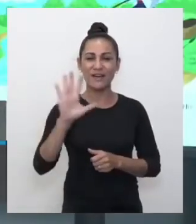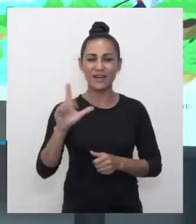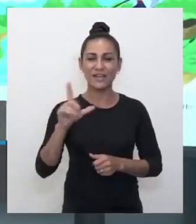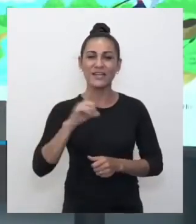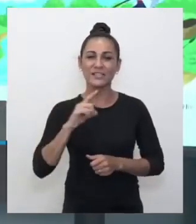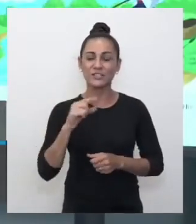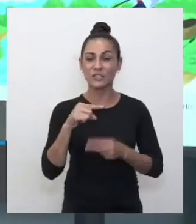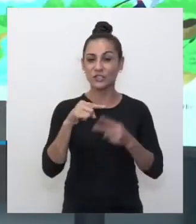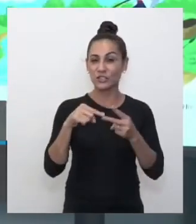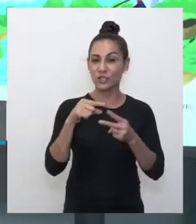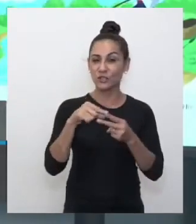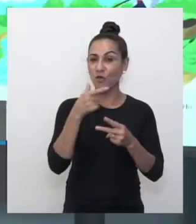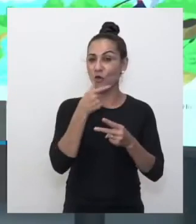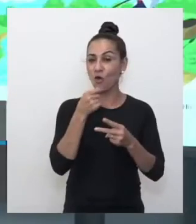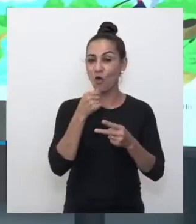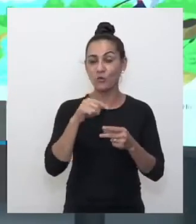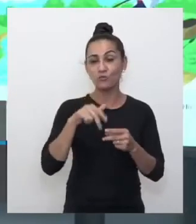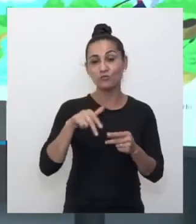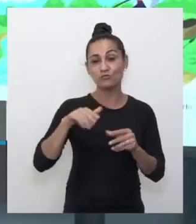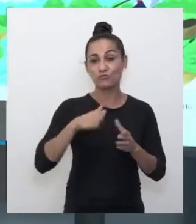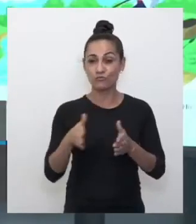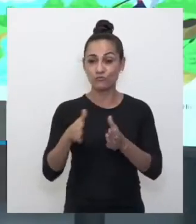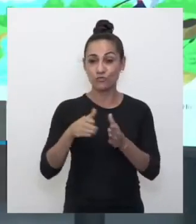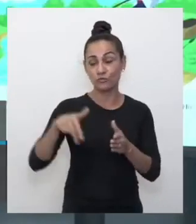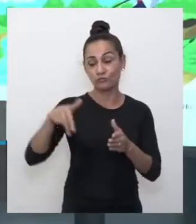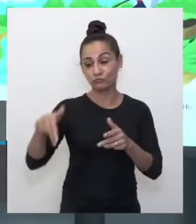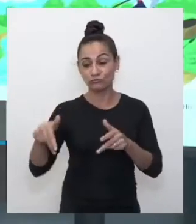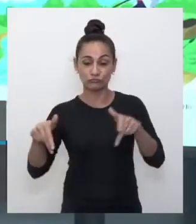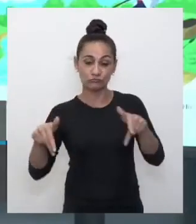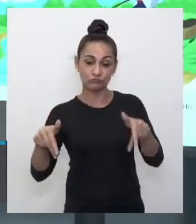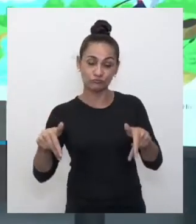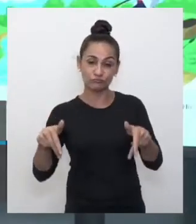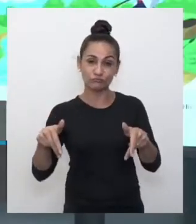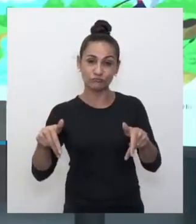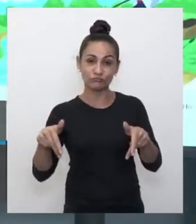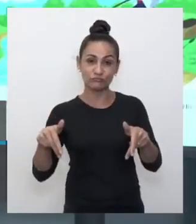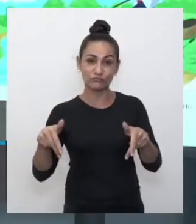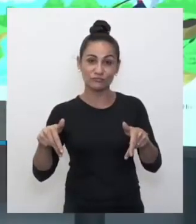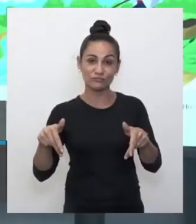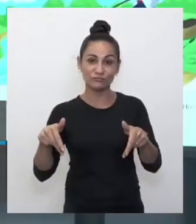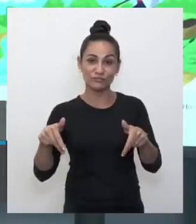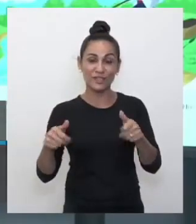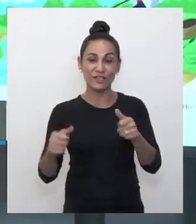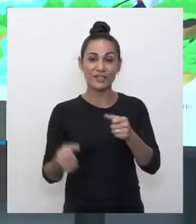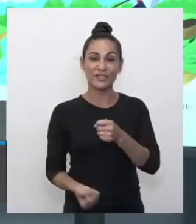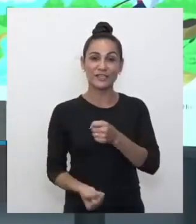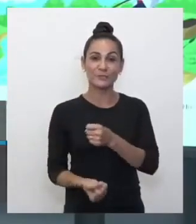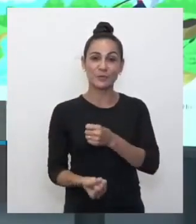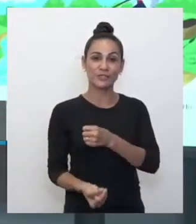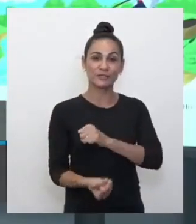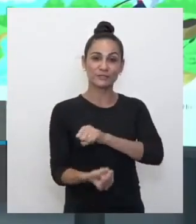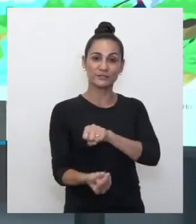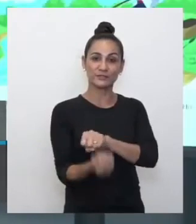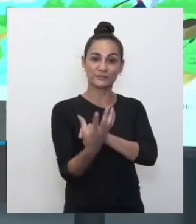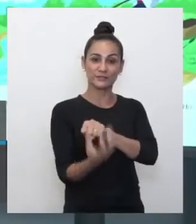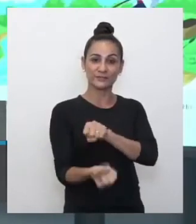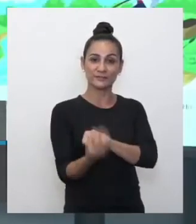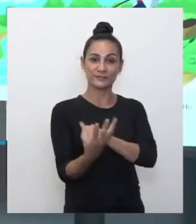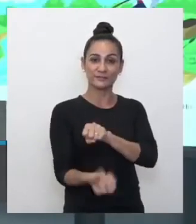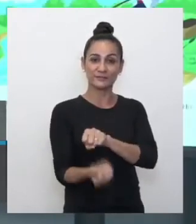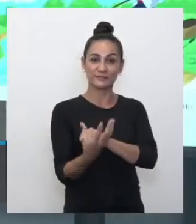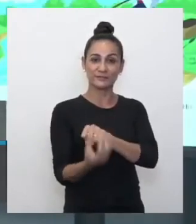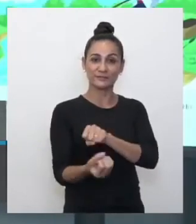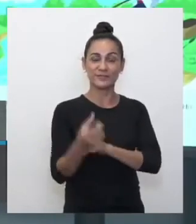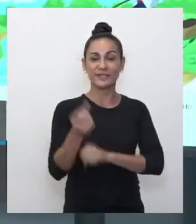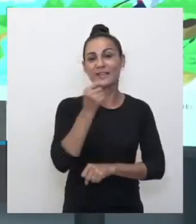dois carinhas, um do lado do rio, o outro do outro lado do rio. Já estou dando aí um spoiler, para que vocês lembrem do que é a piada. Sobre o que era a piada?